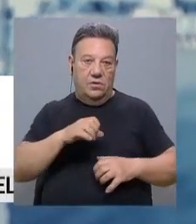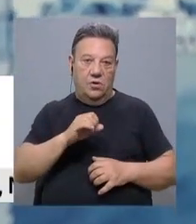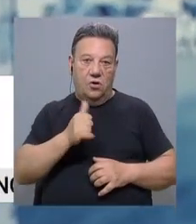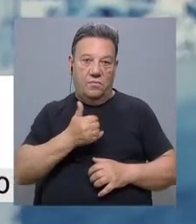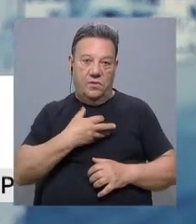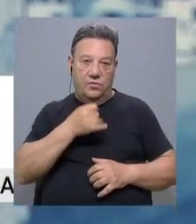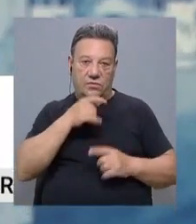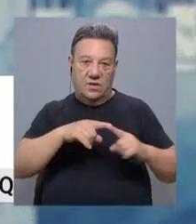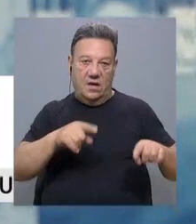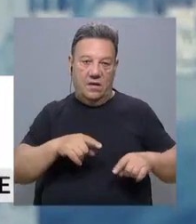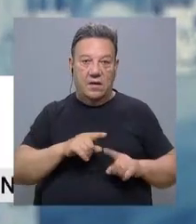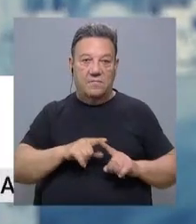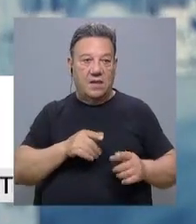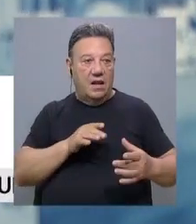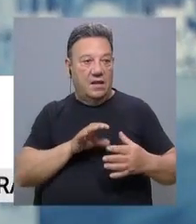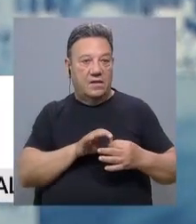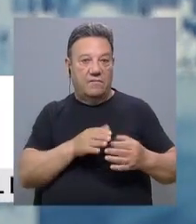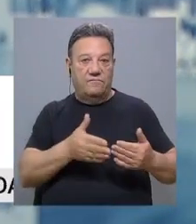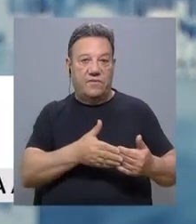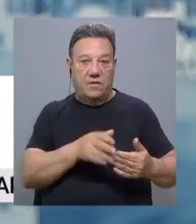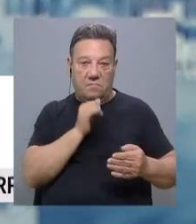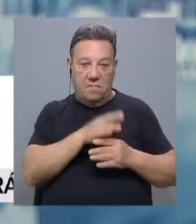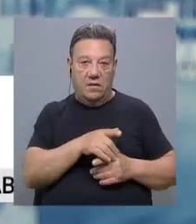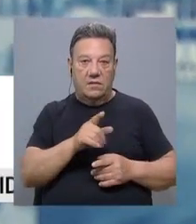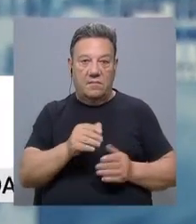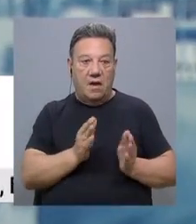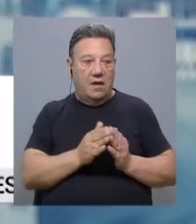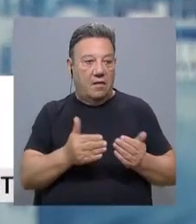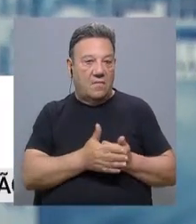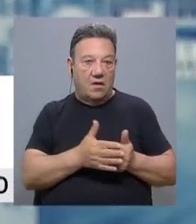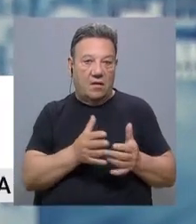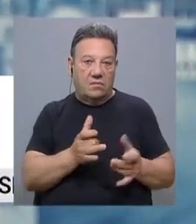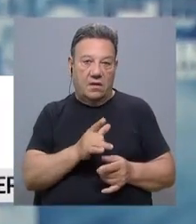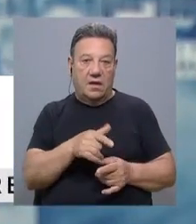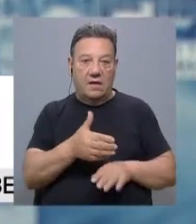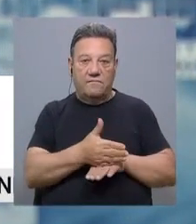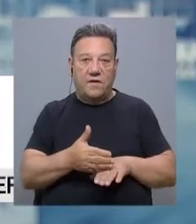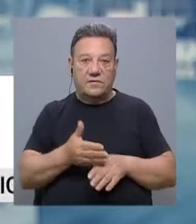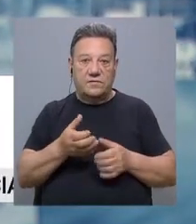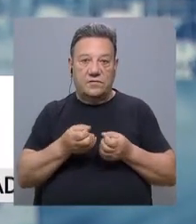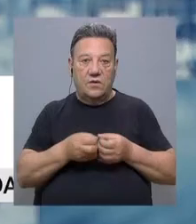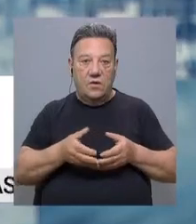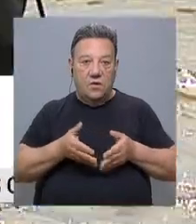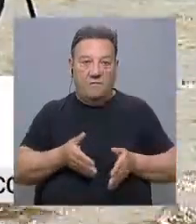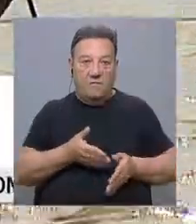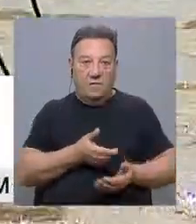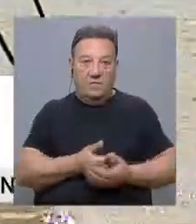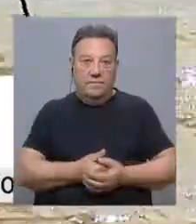o fecho da ligação ao mar e a morte de bivalves que se encontram em fase de desova.